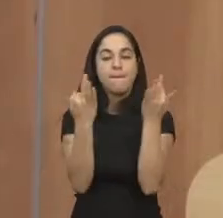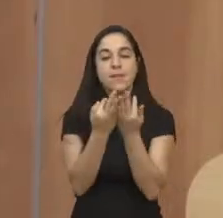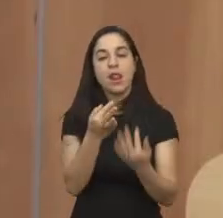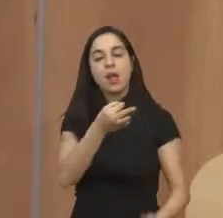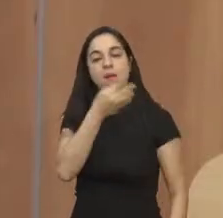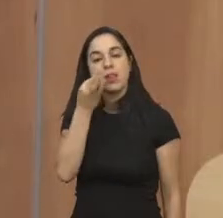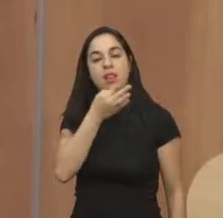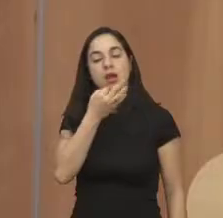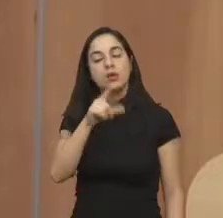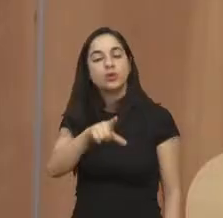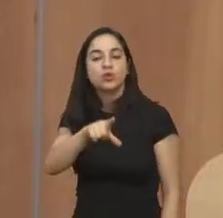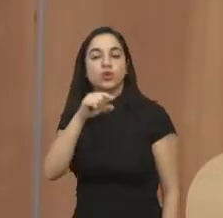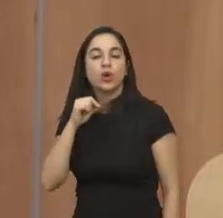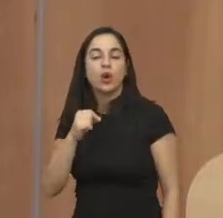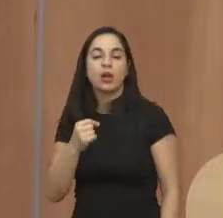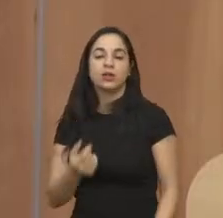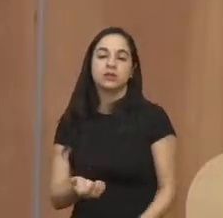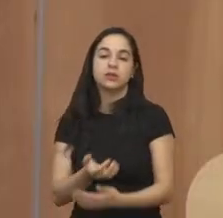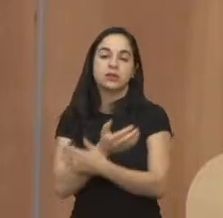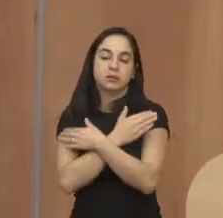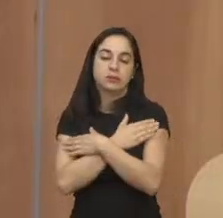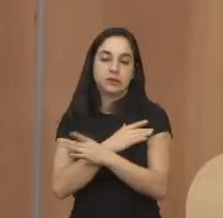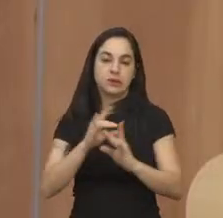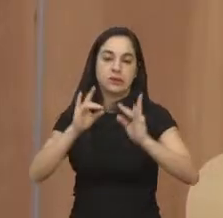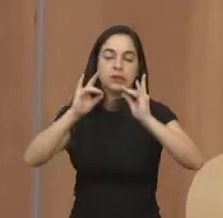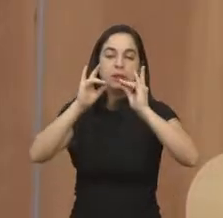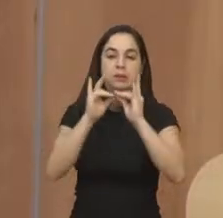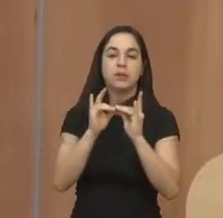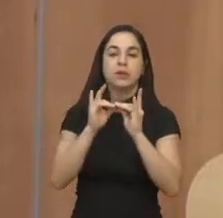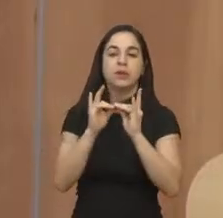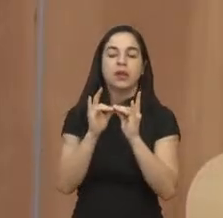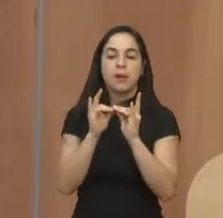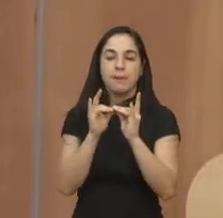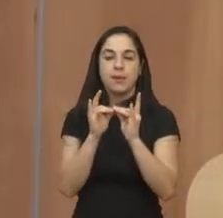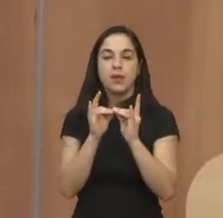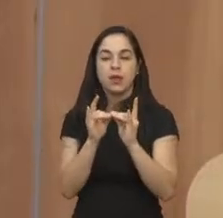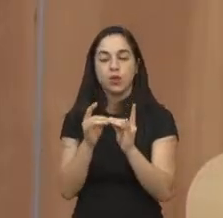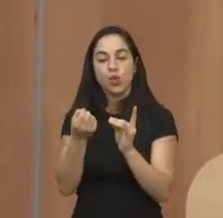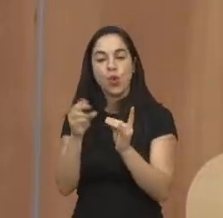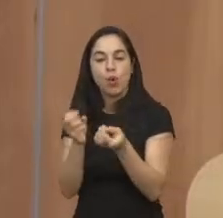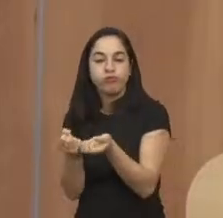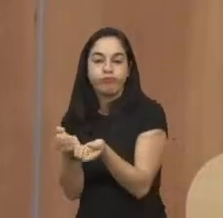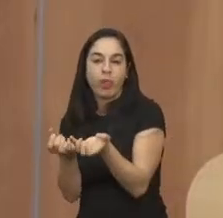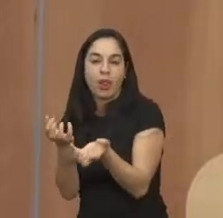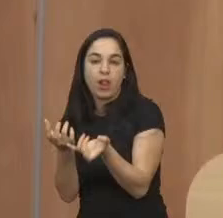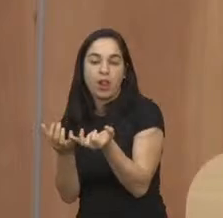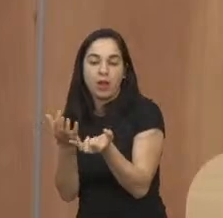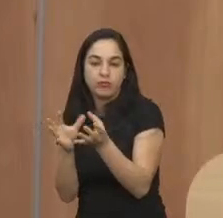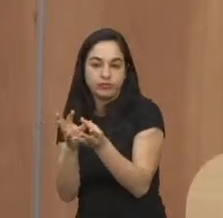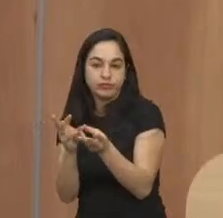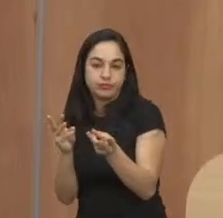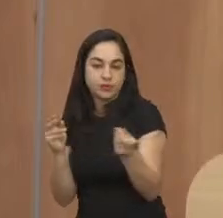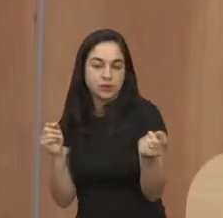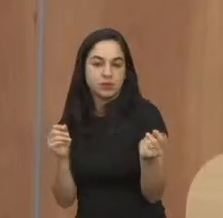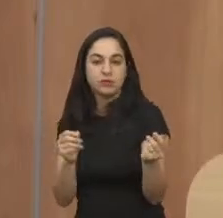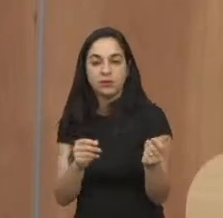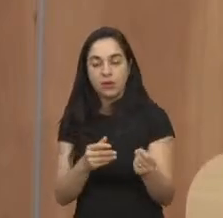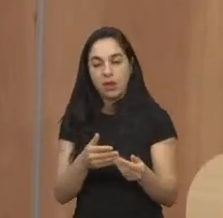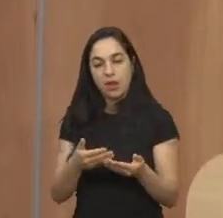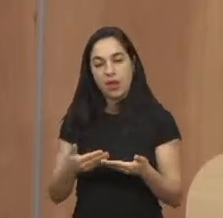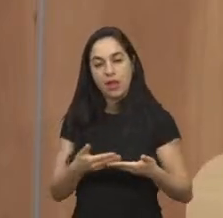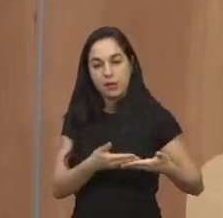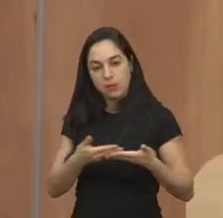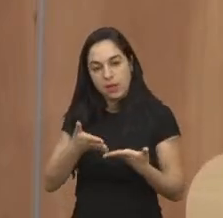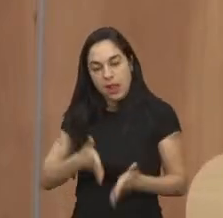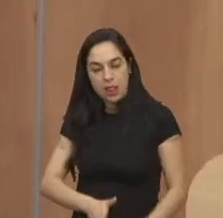pelo sepultamento ou cremação do natimorto, sendo vedada qualquer forma de destinação que contrarie